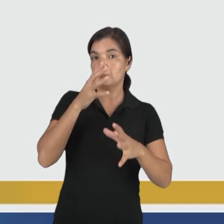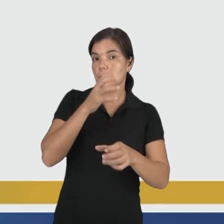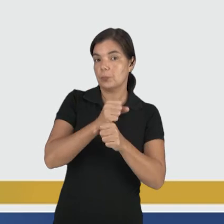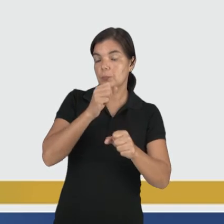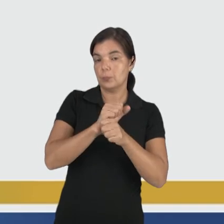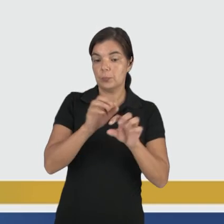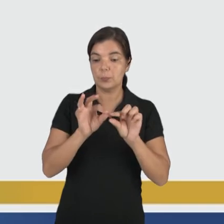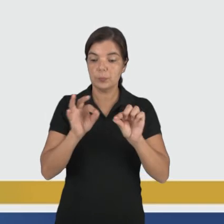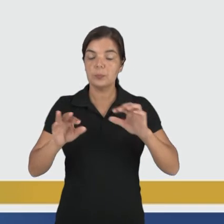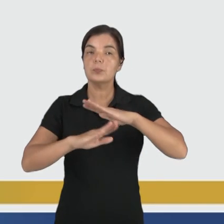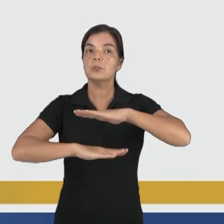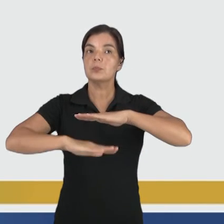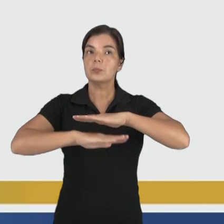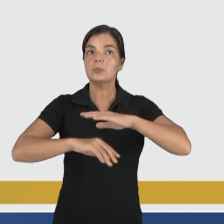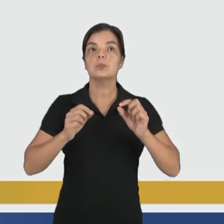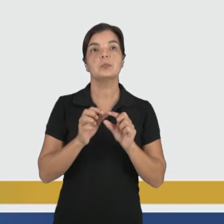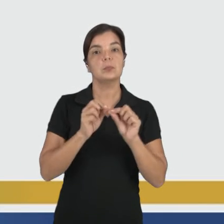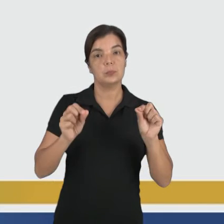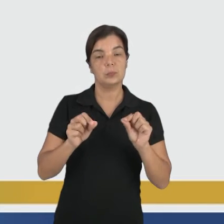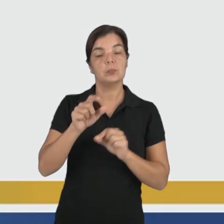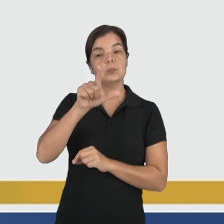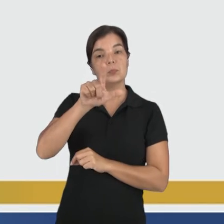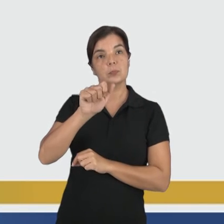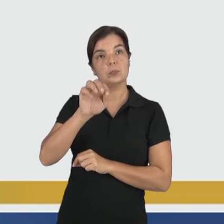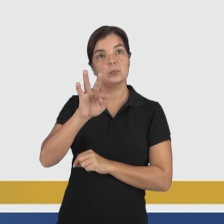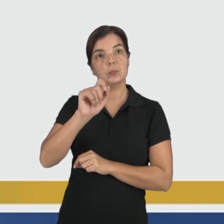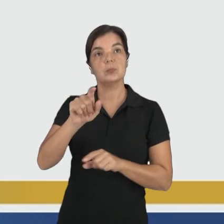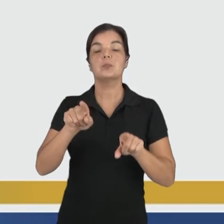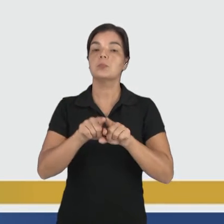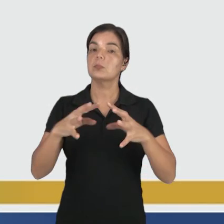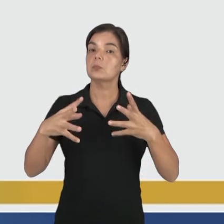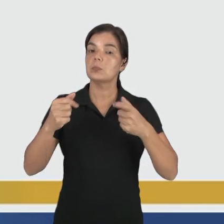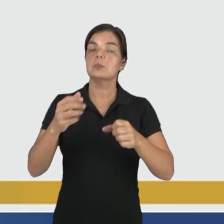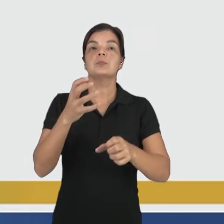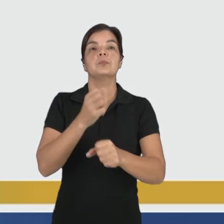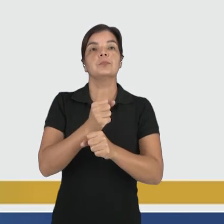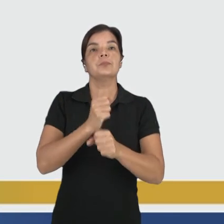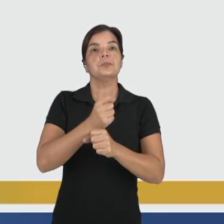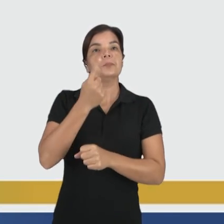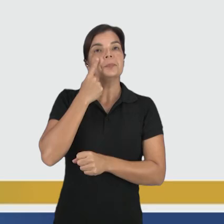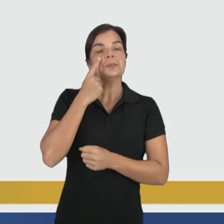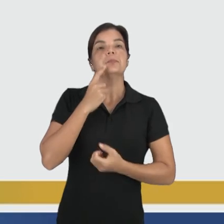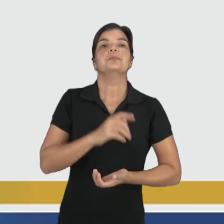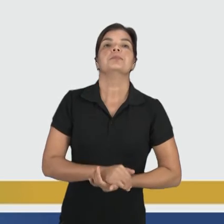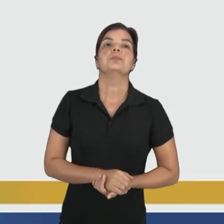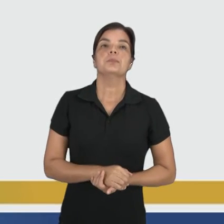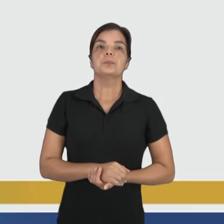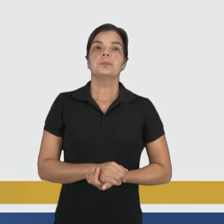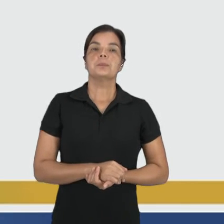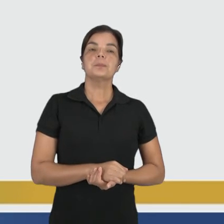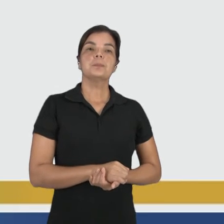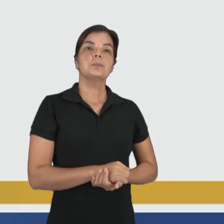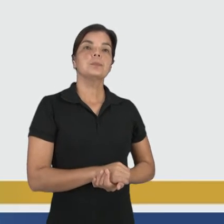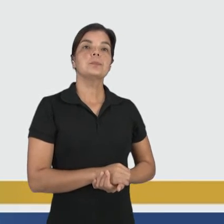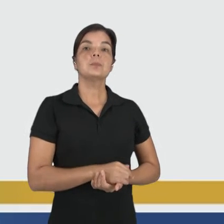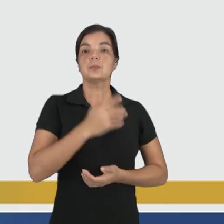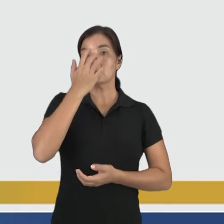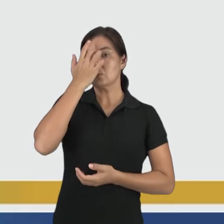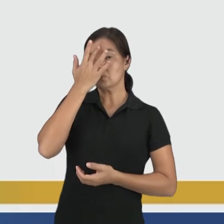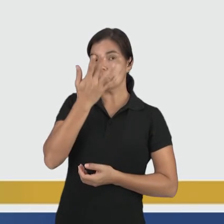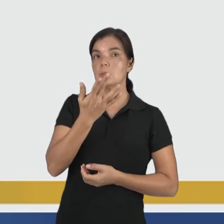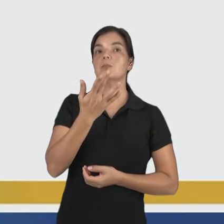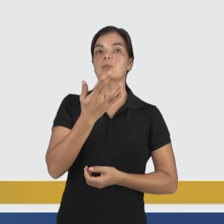área da base, a área lateral e a área total. Então, vamos lá, a resolução, tá? Para